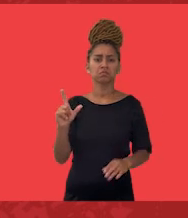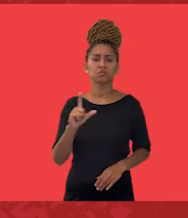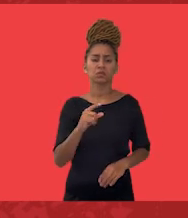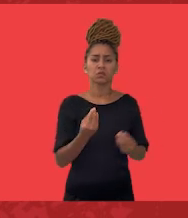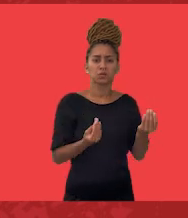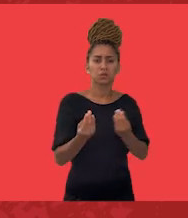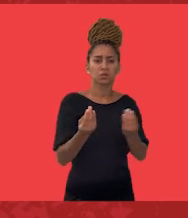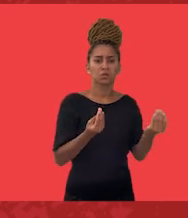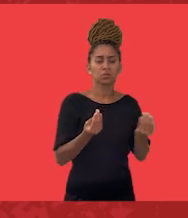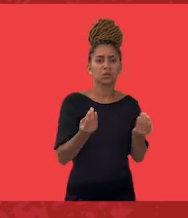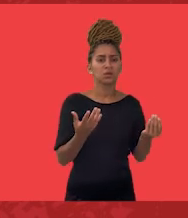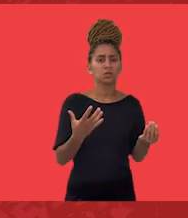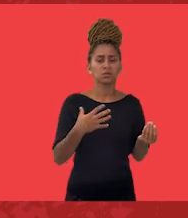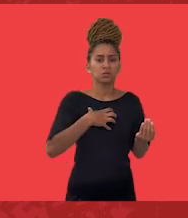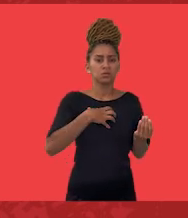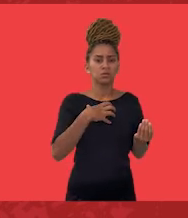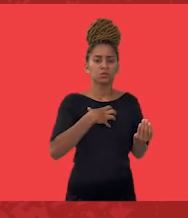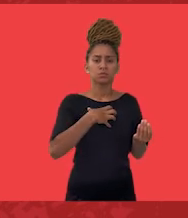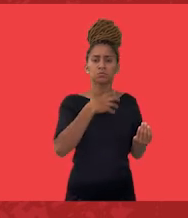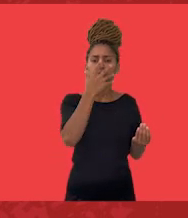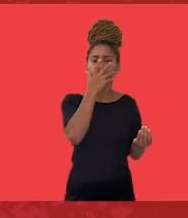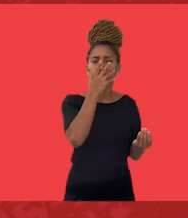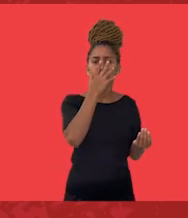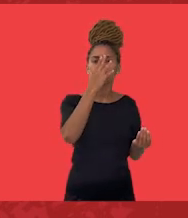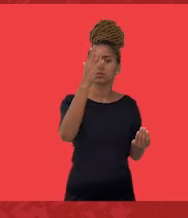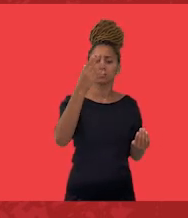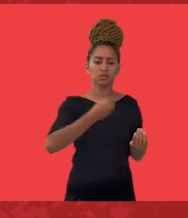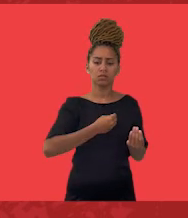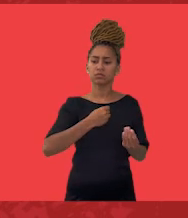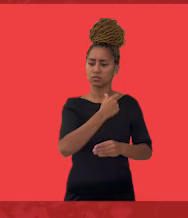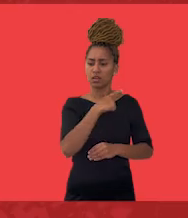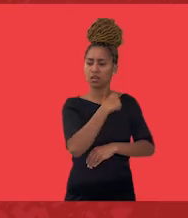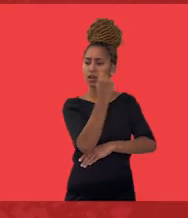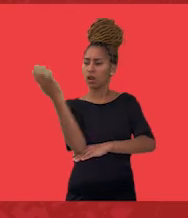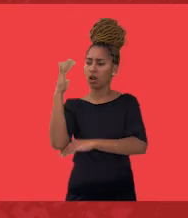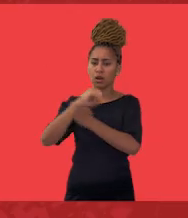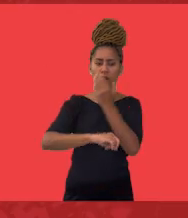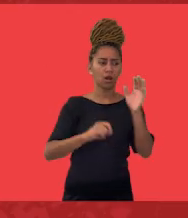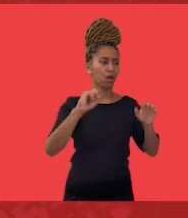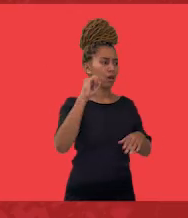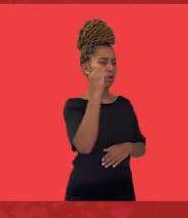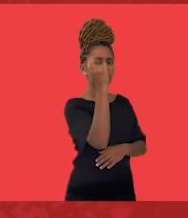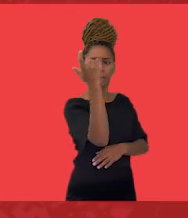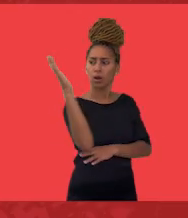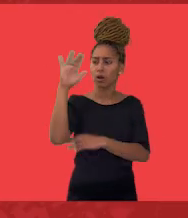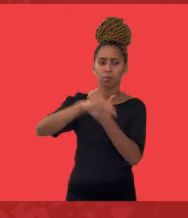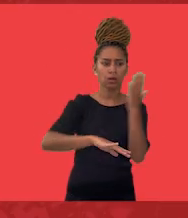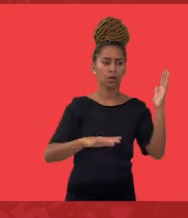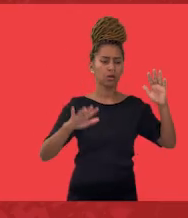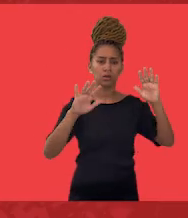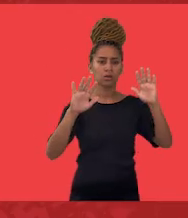Começa o filme. Na janela de uma Kombi, um plano sequência revela uma estrada